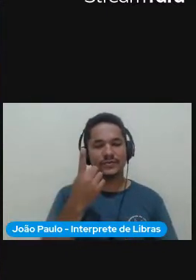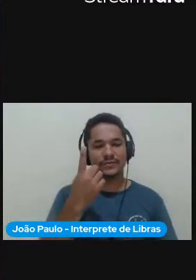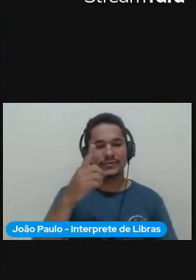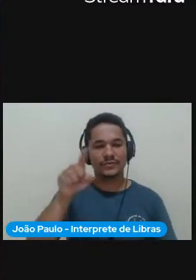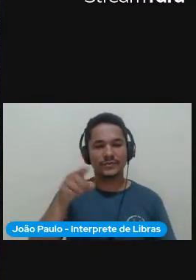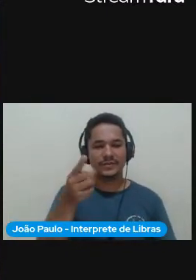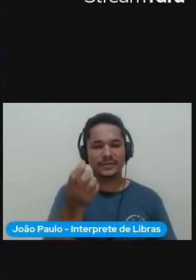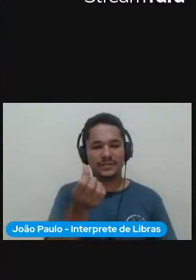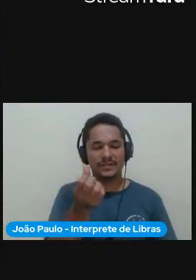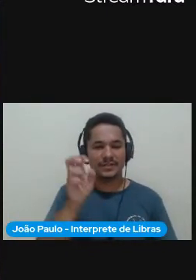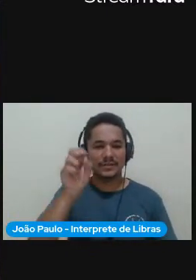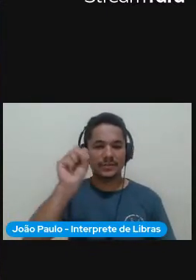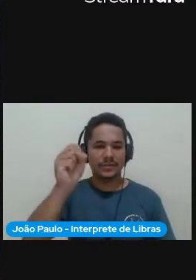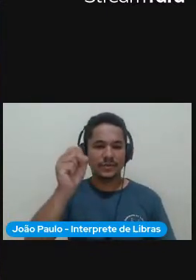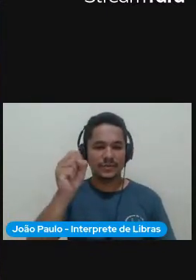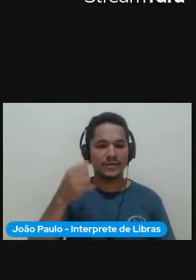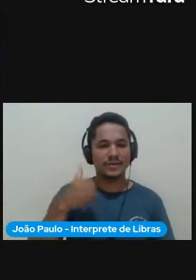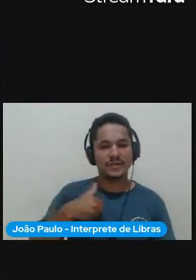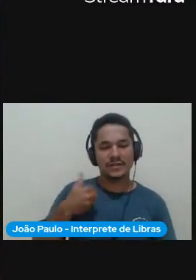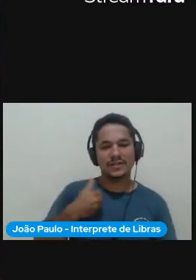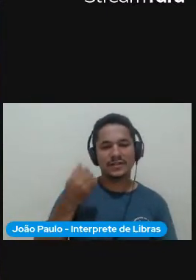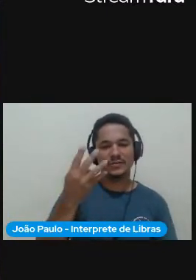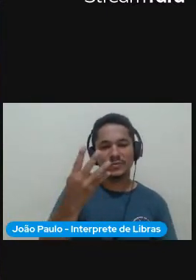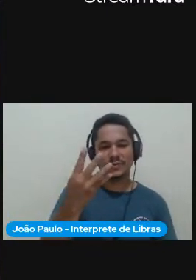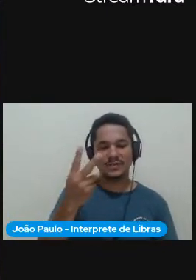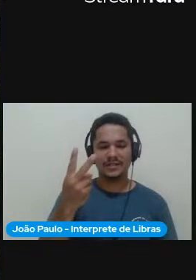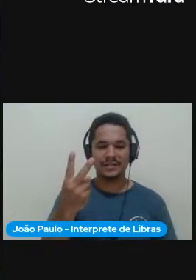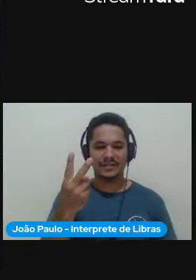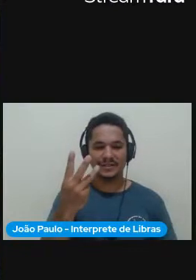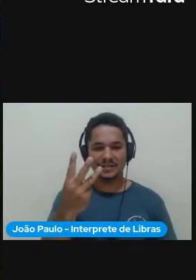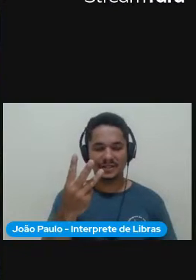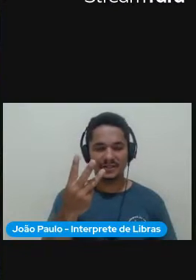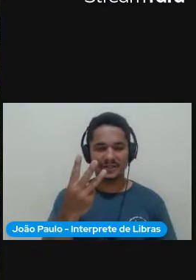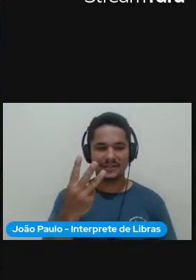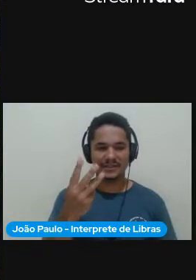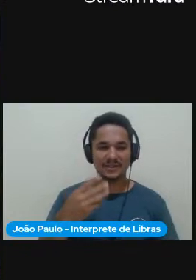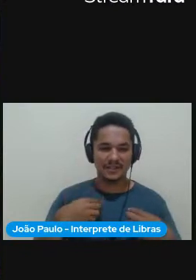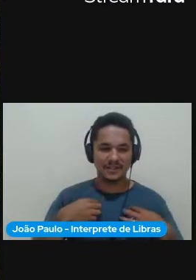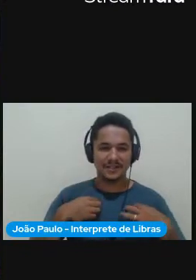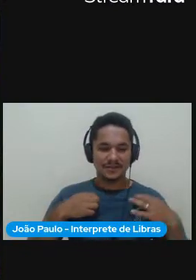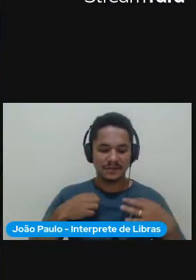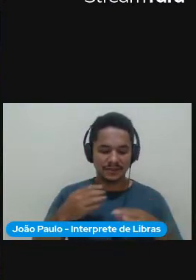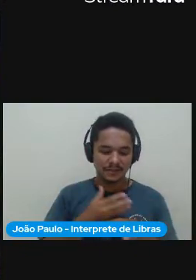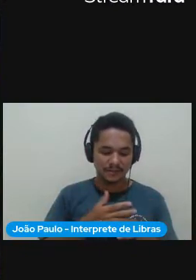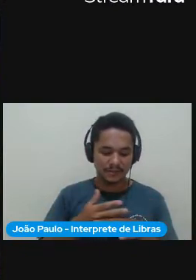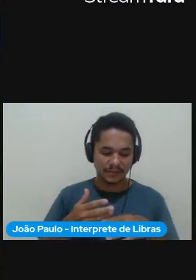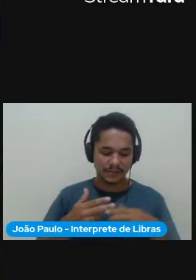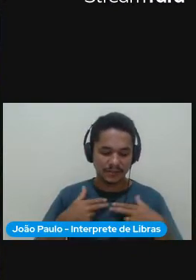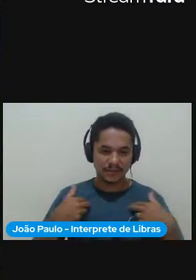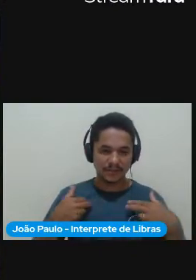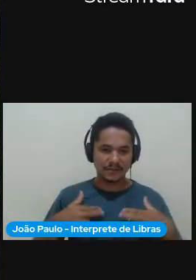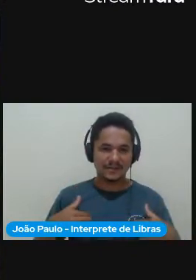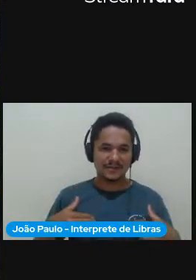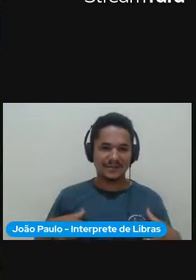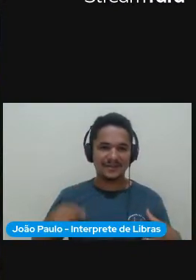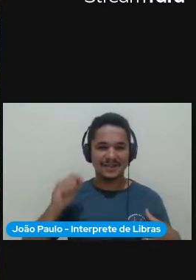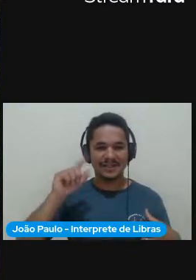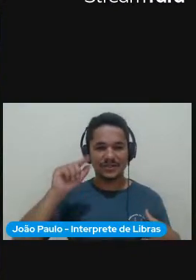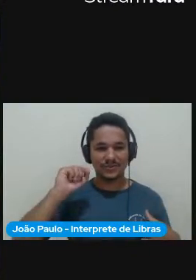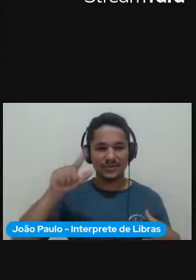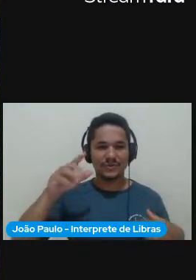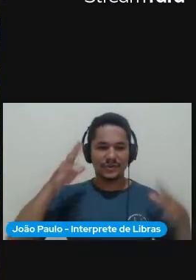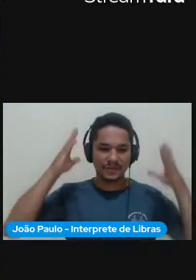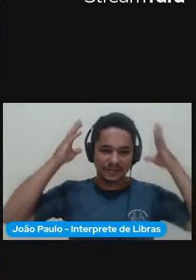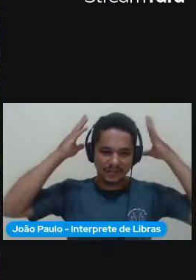43 anos. Eu estou com uma camisa branca com riscas azuis. Tenho